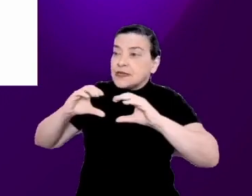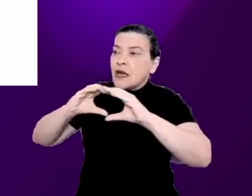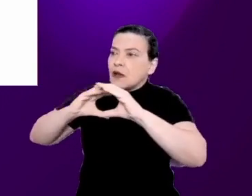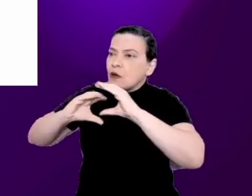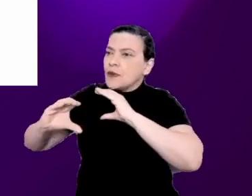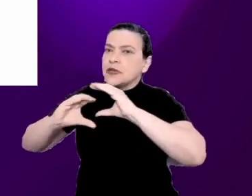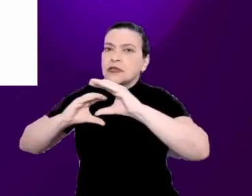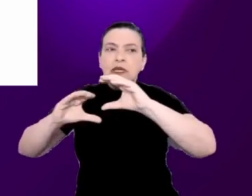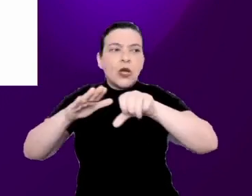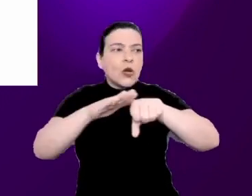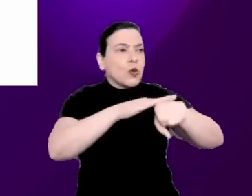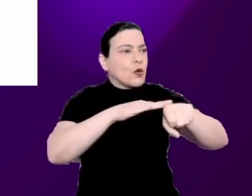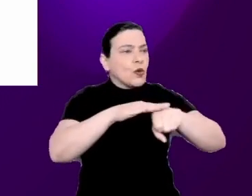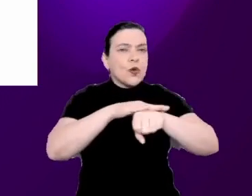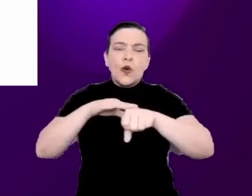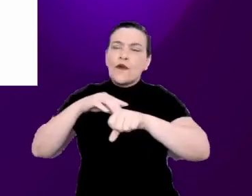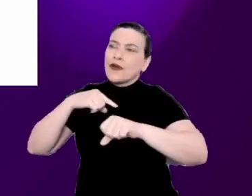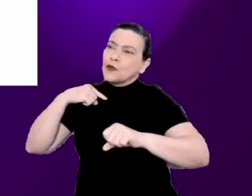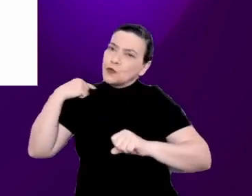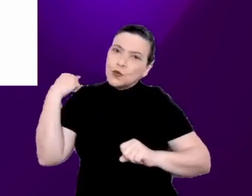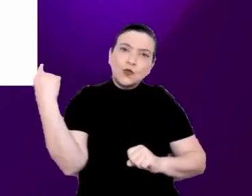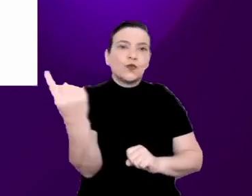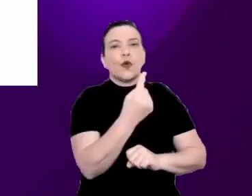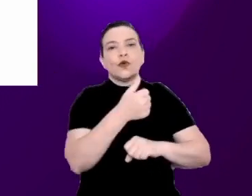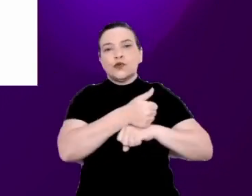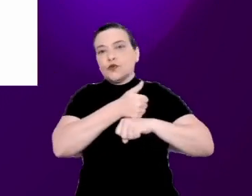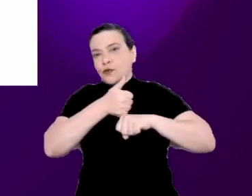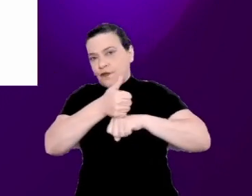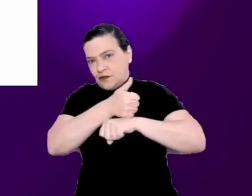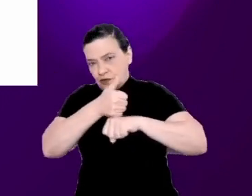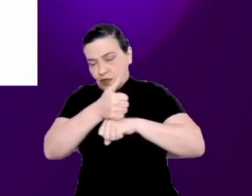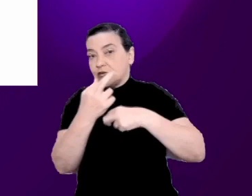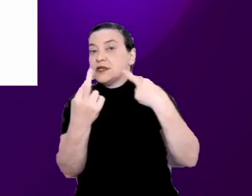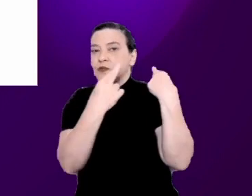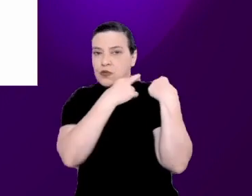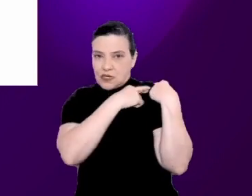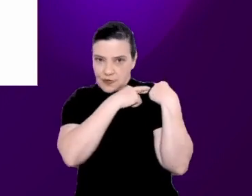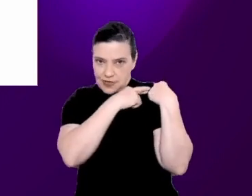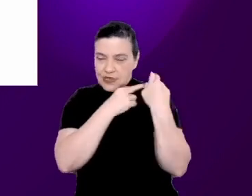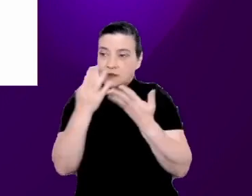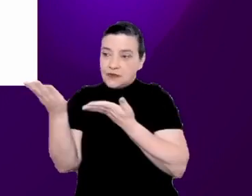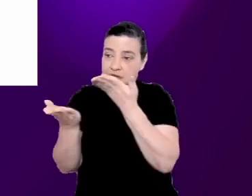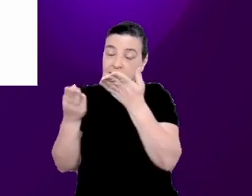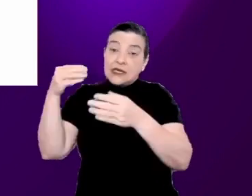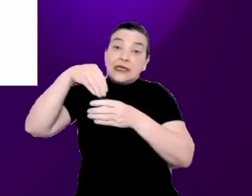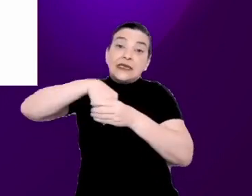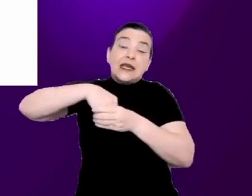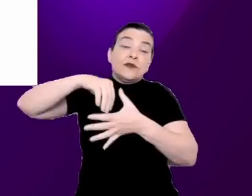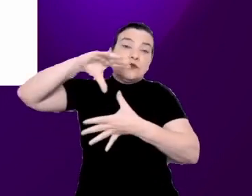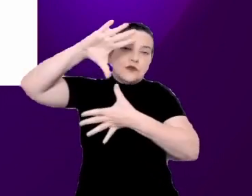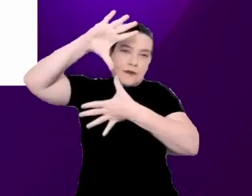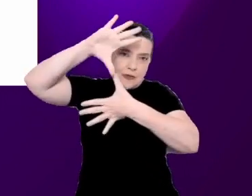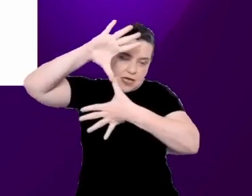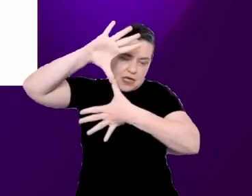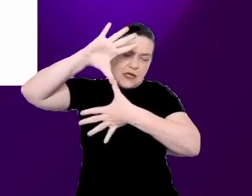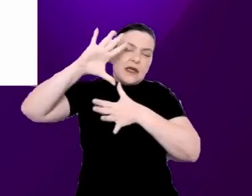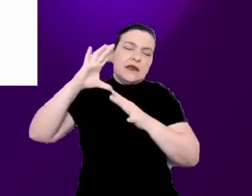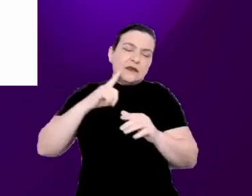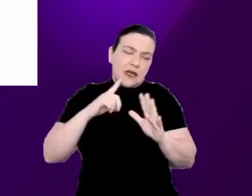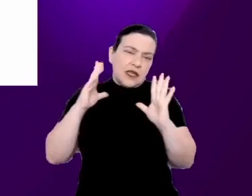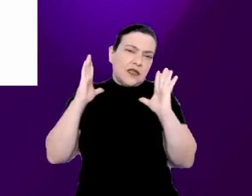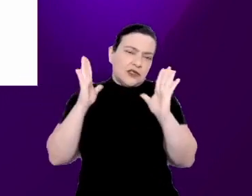acontecendo com tantos profissionais, com tantos atores no cuidado. Dentro do Américas, a gente tem